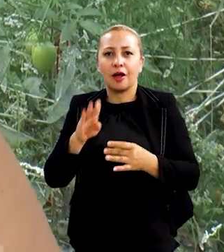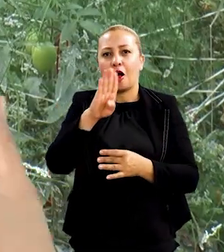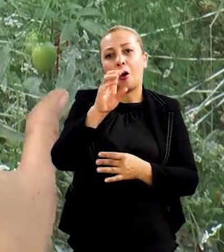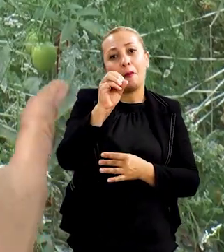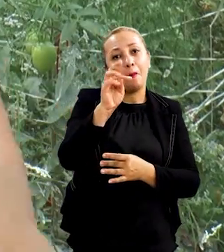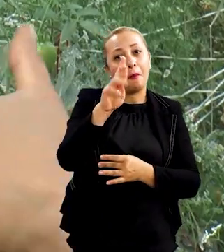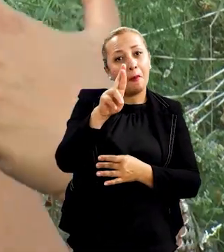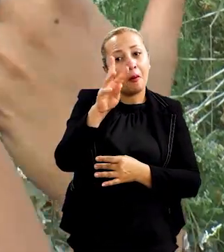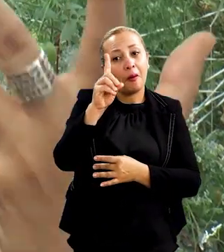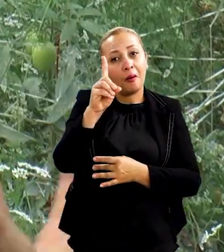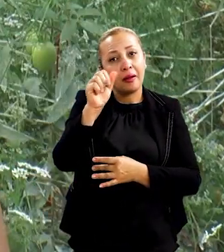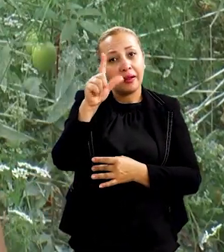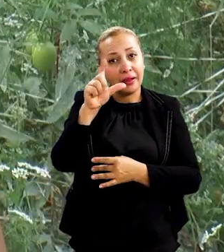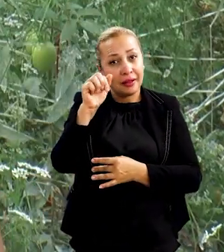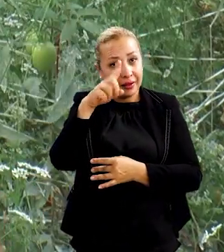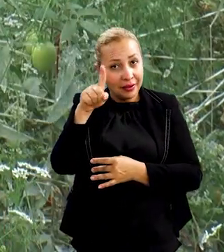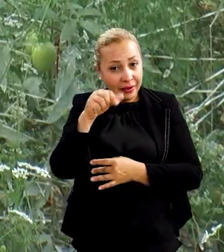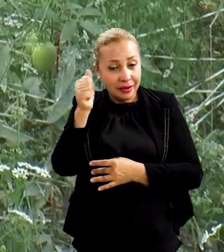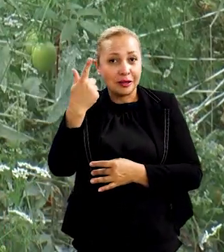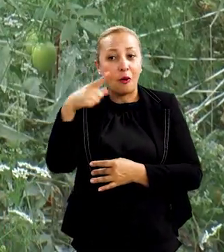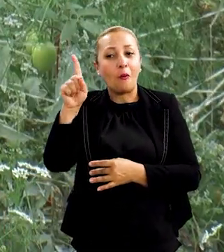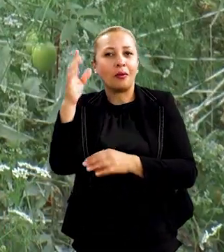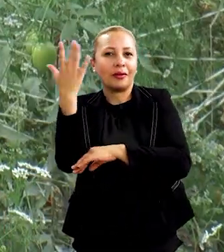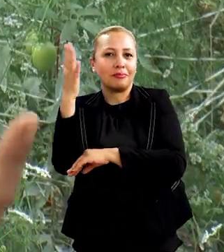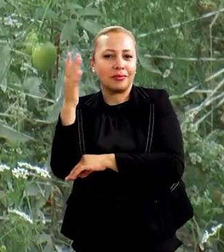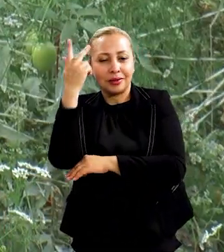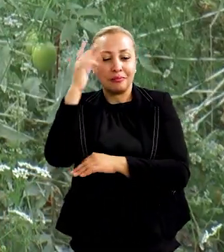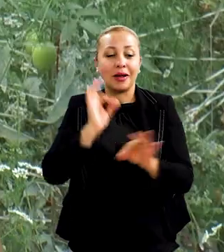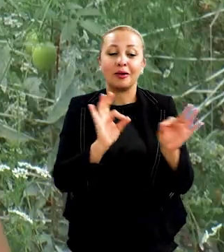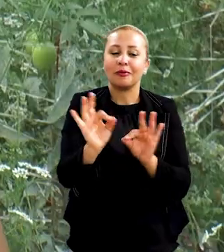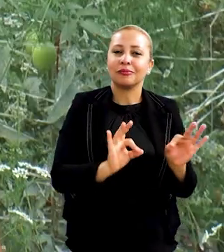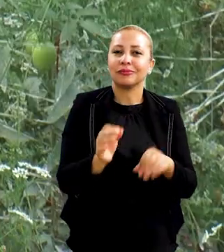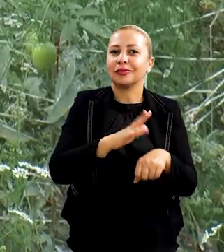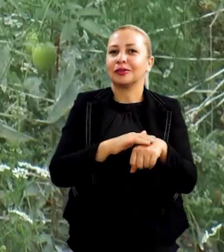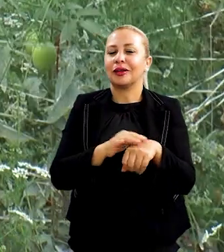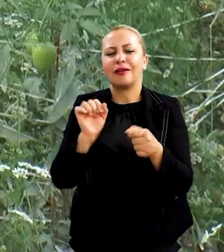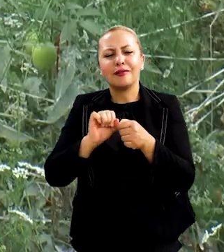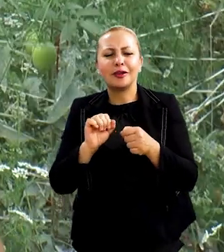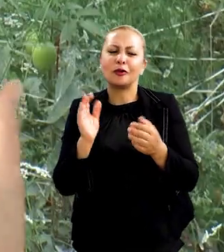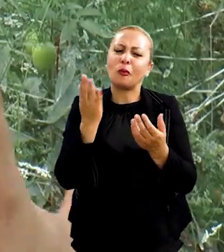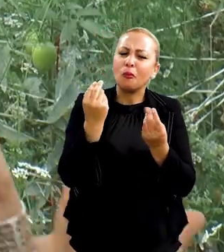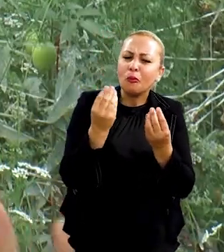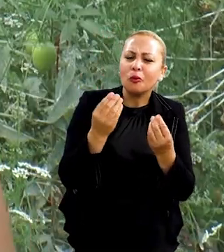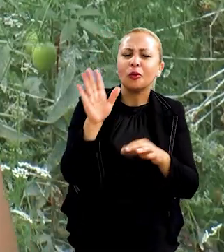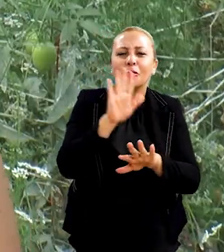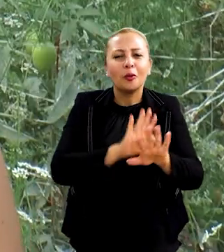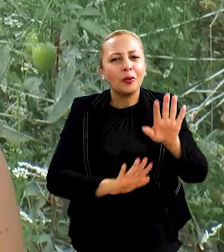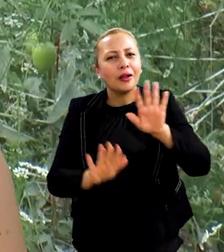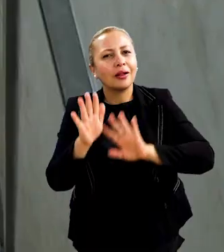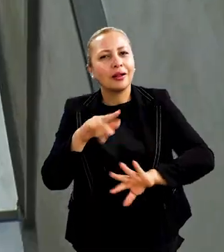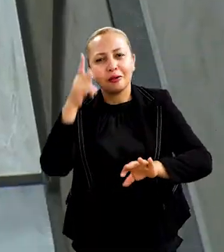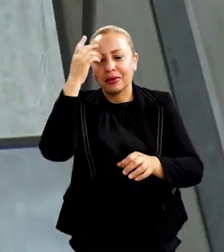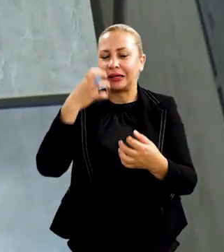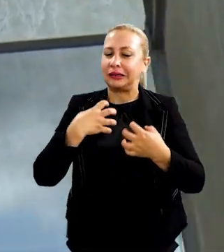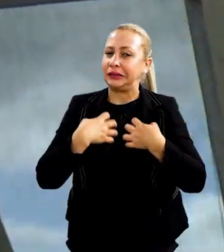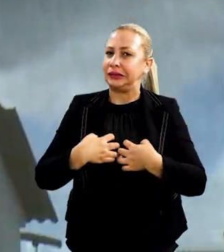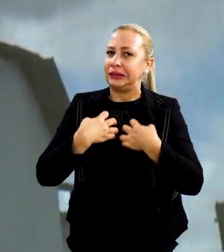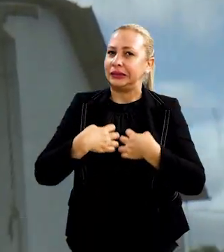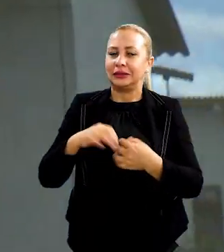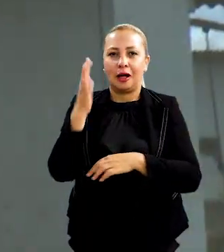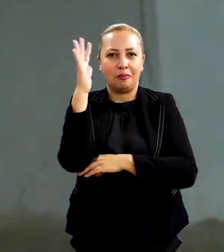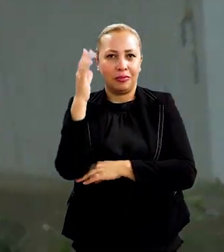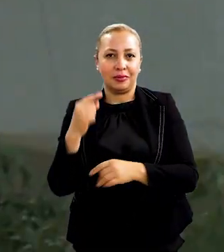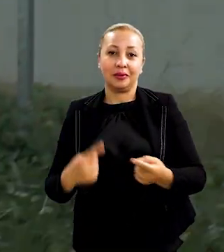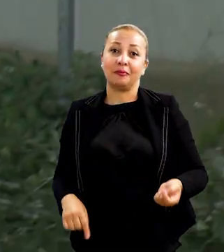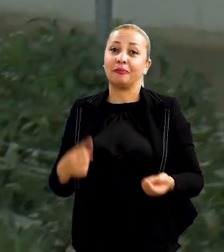bordaleza para poder controlar a doença, né? E aí feito com muito cuidado para não estressar a planta. Aí outra